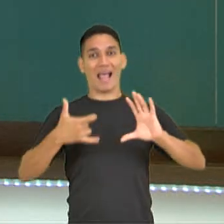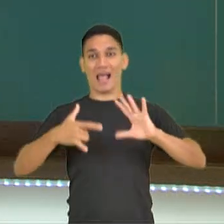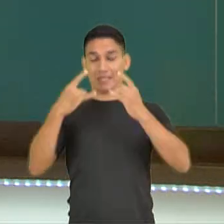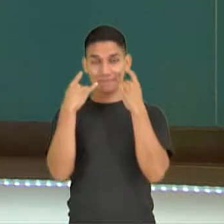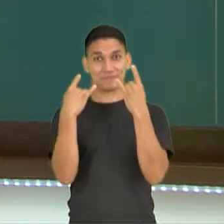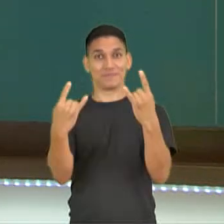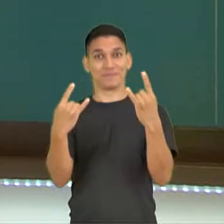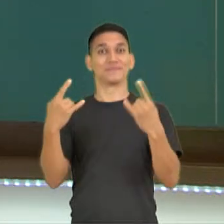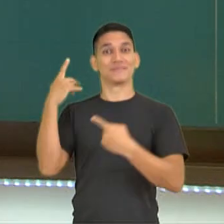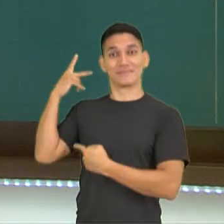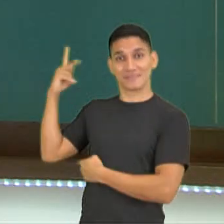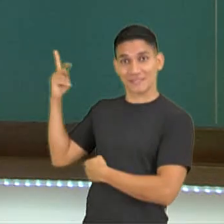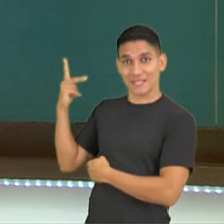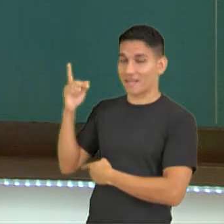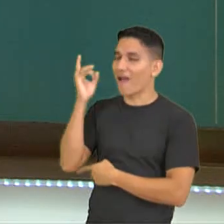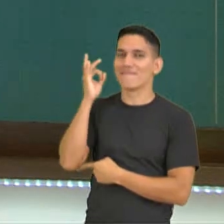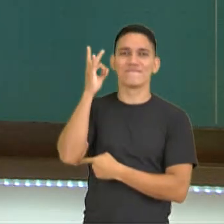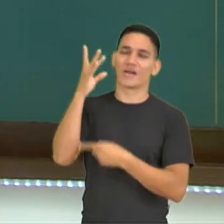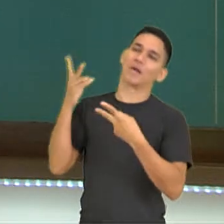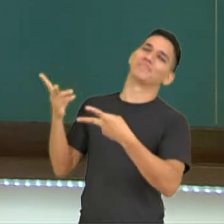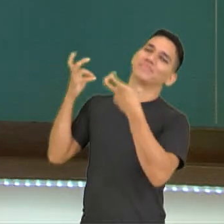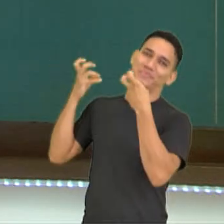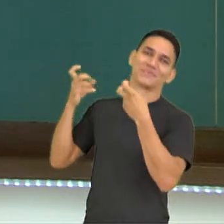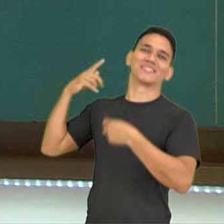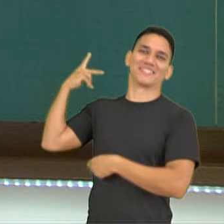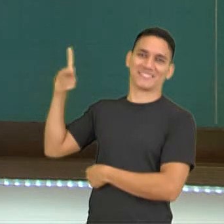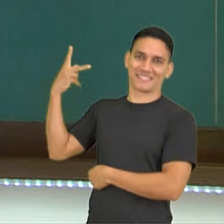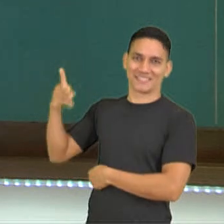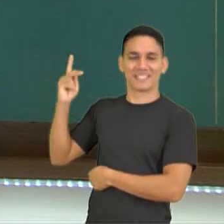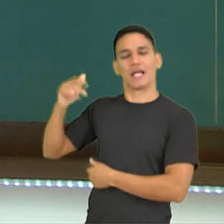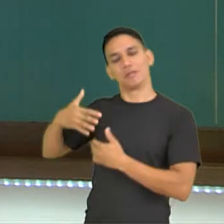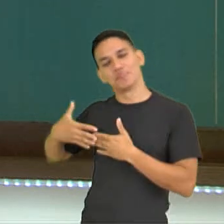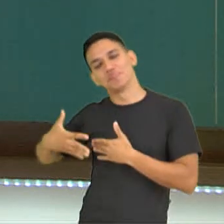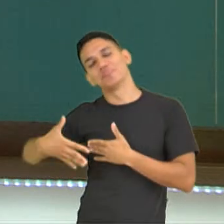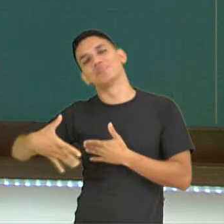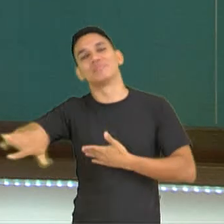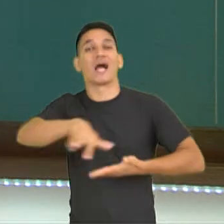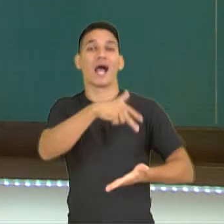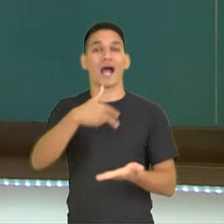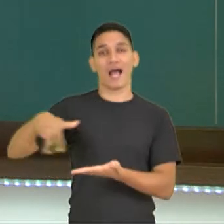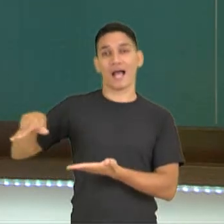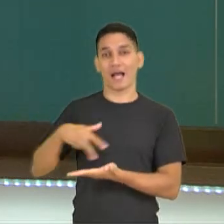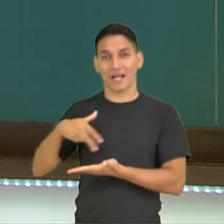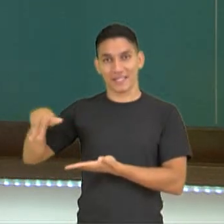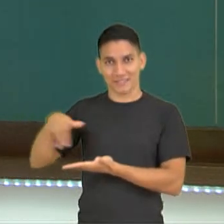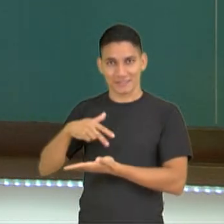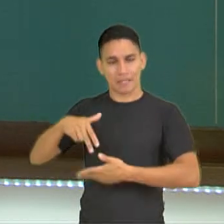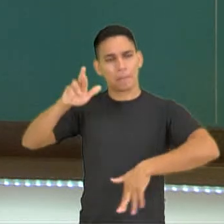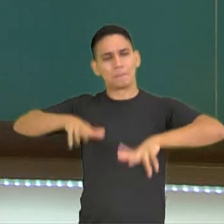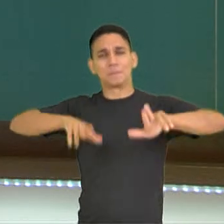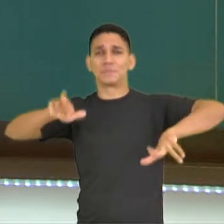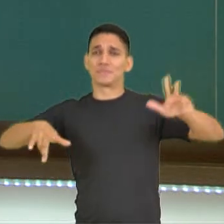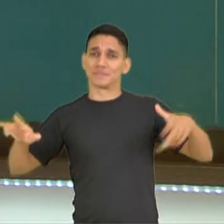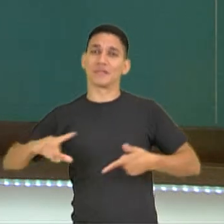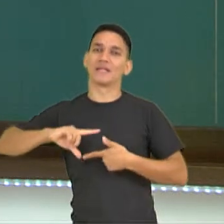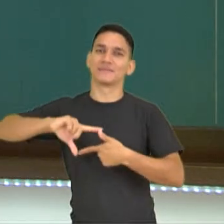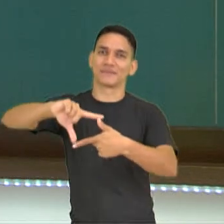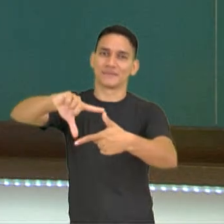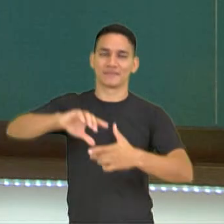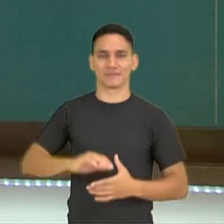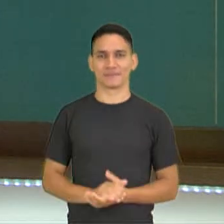característico, muito fácil de reconhecer ao longo das danças e das